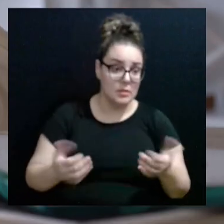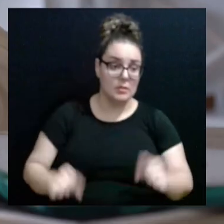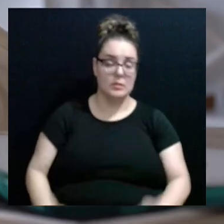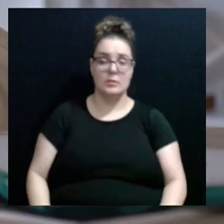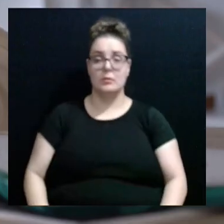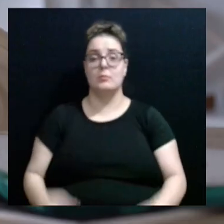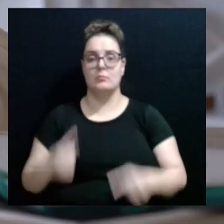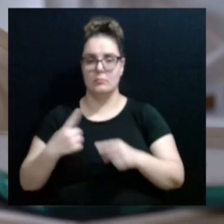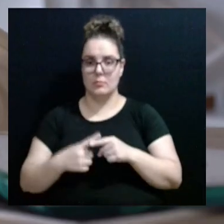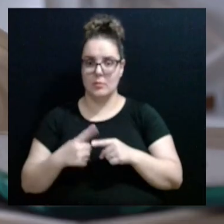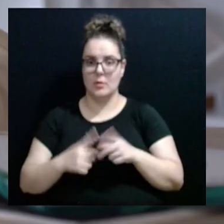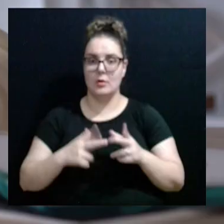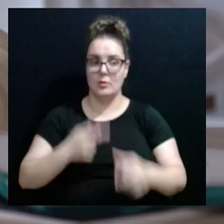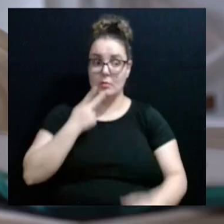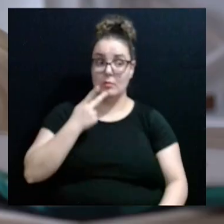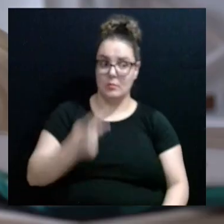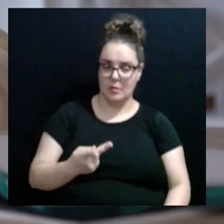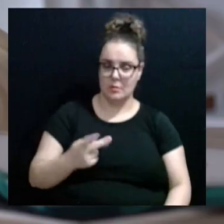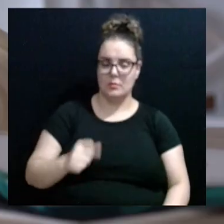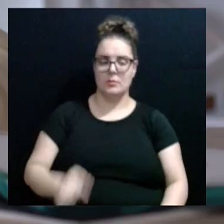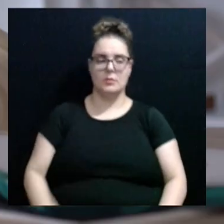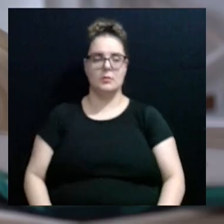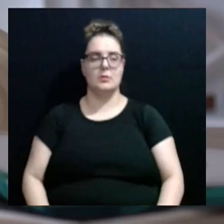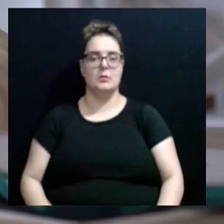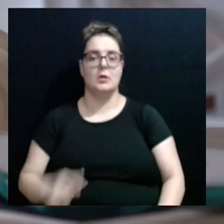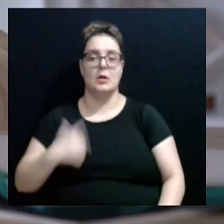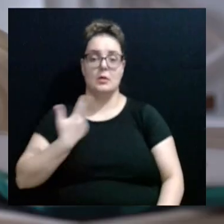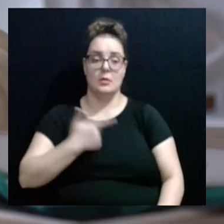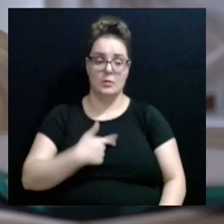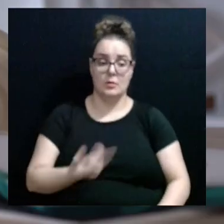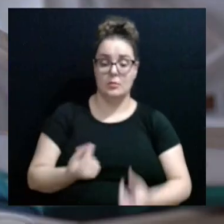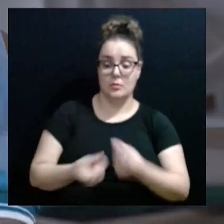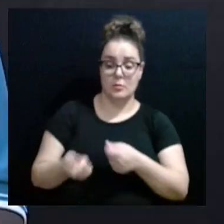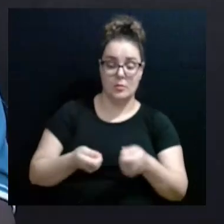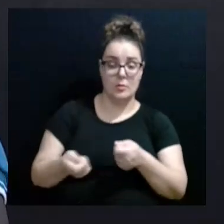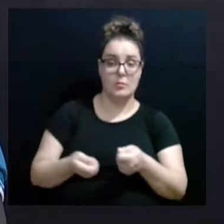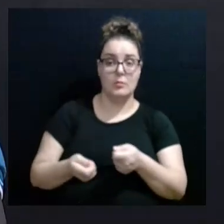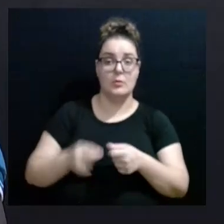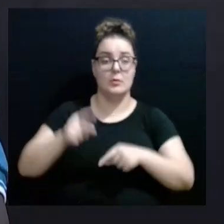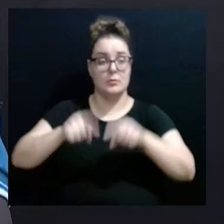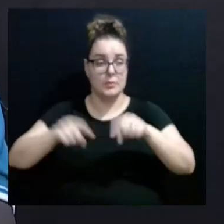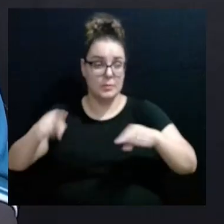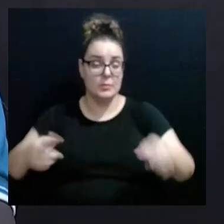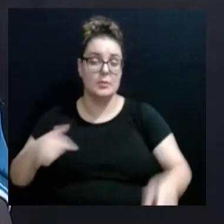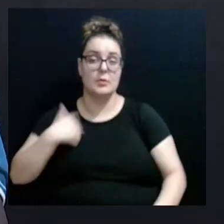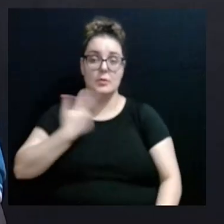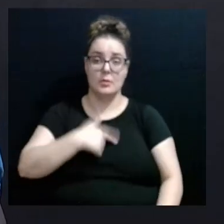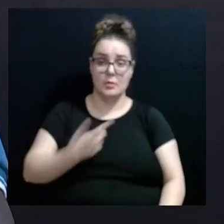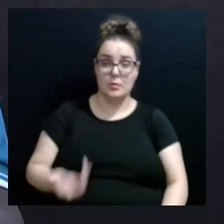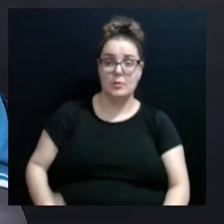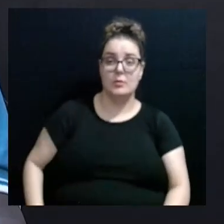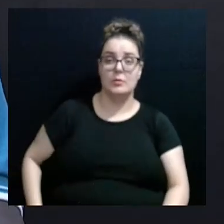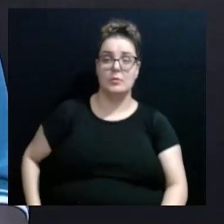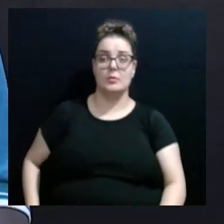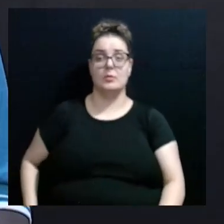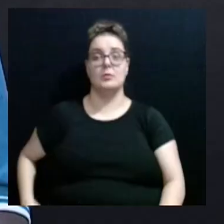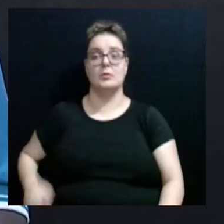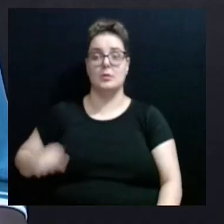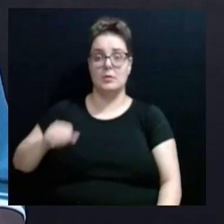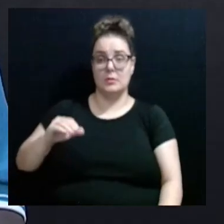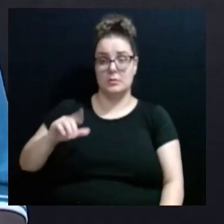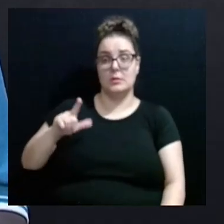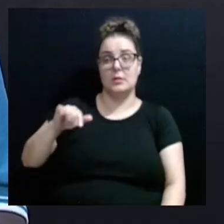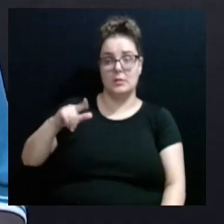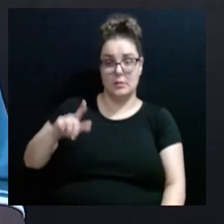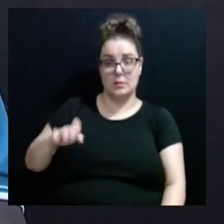falo isso, porque a nossa economia está muito estável, né? Nós estamos com a Selic em 12%, então o Banco Central está um